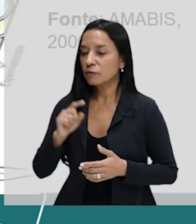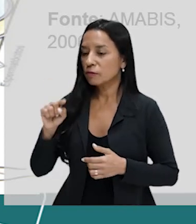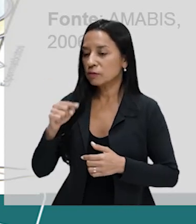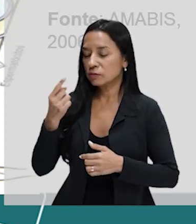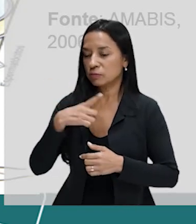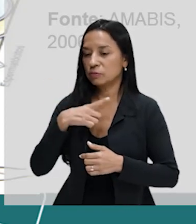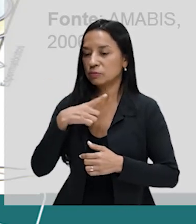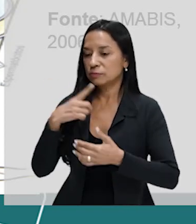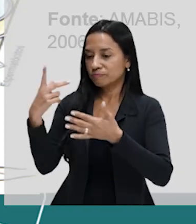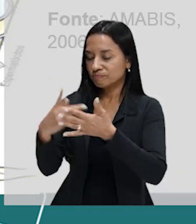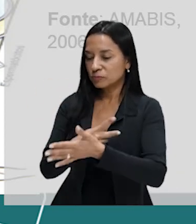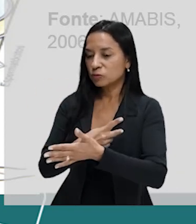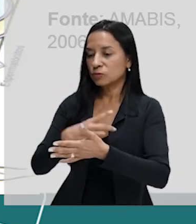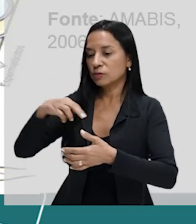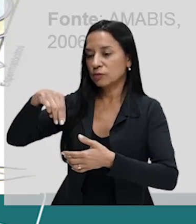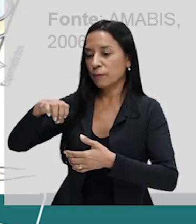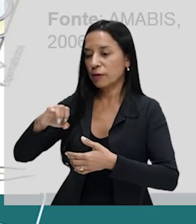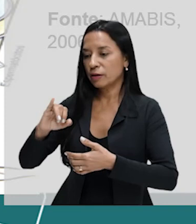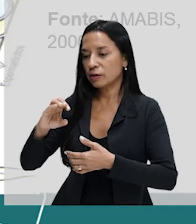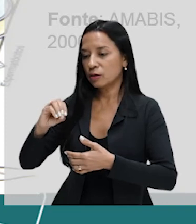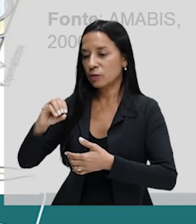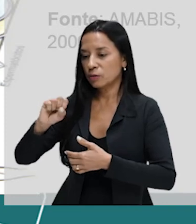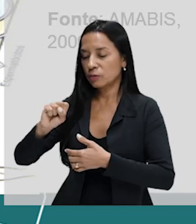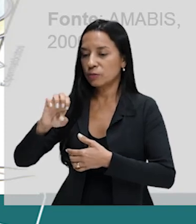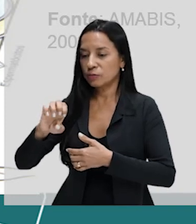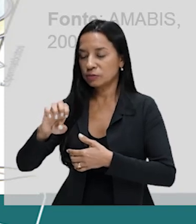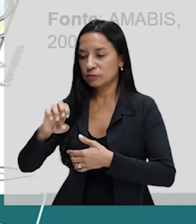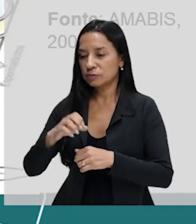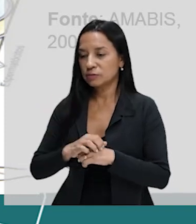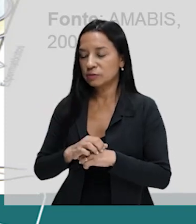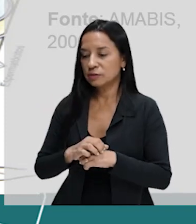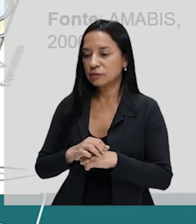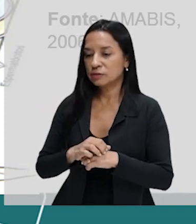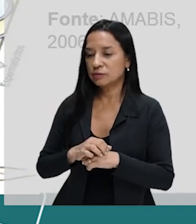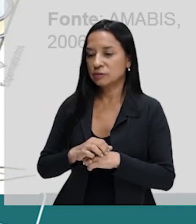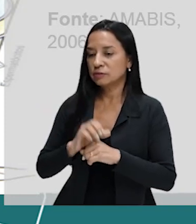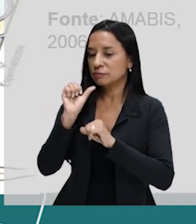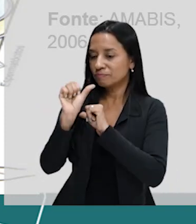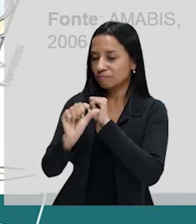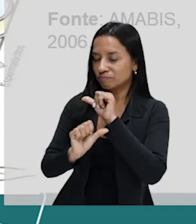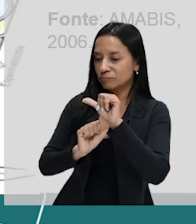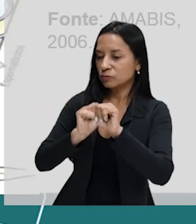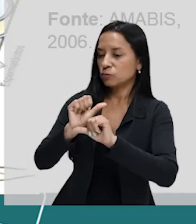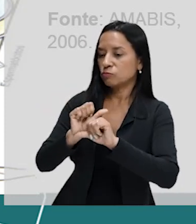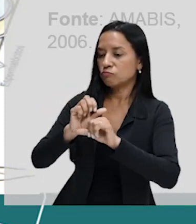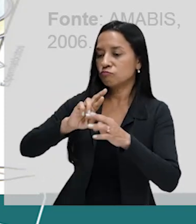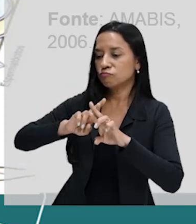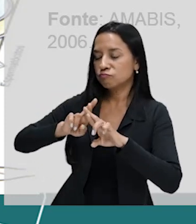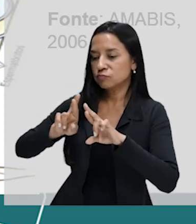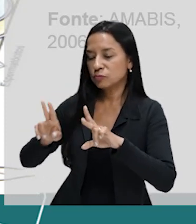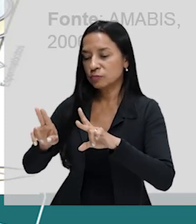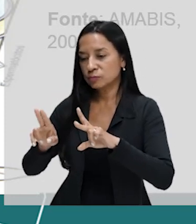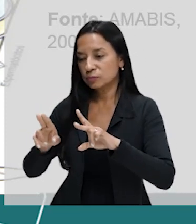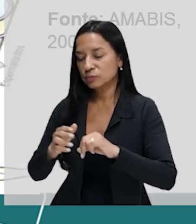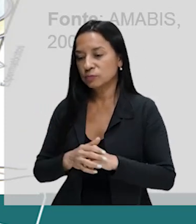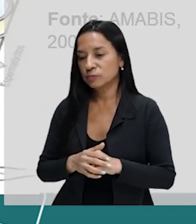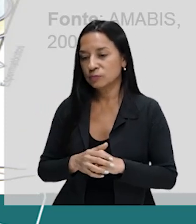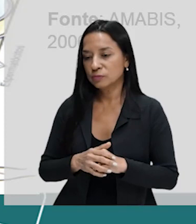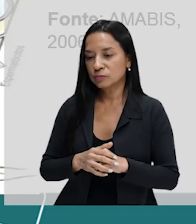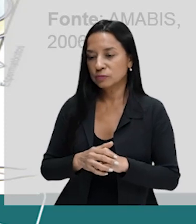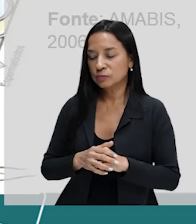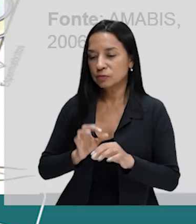que ocorre a meiose, esses espermatozoides sofrem diferenciação, né? E aí